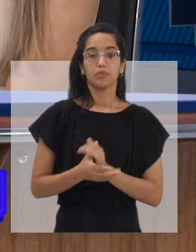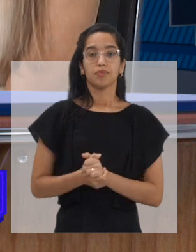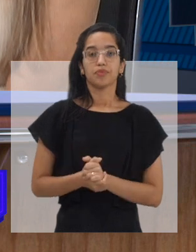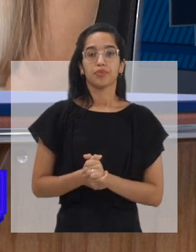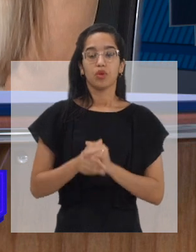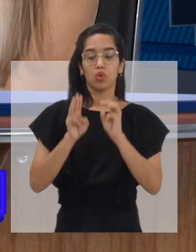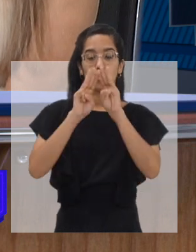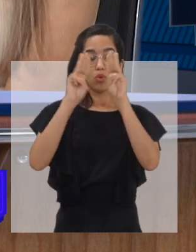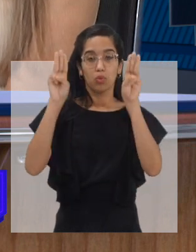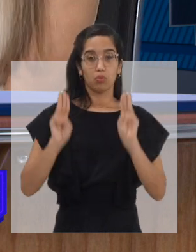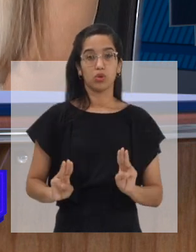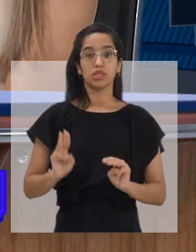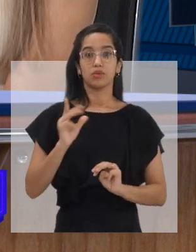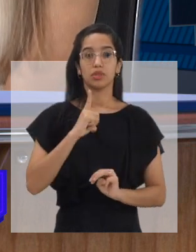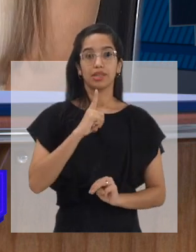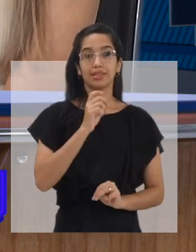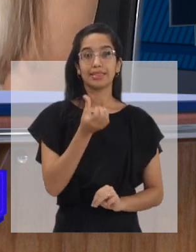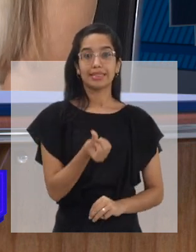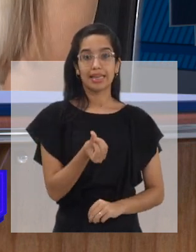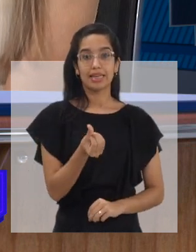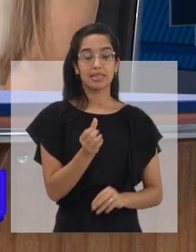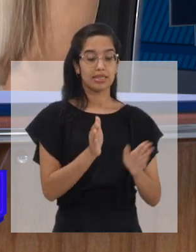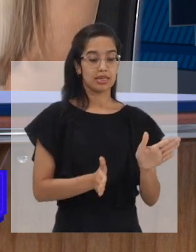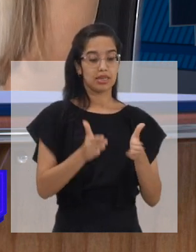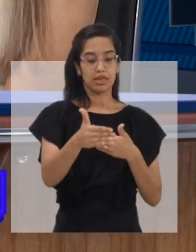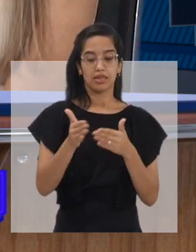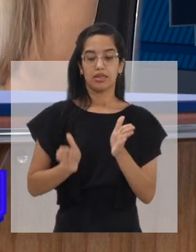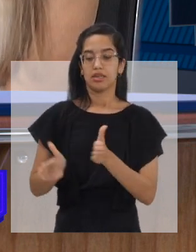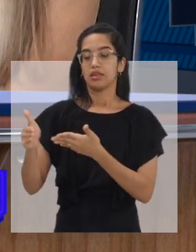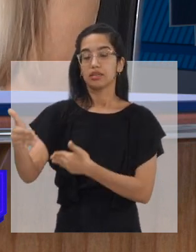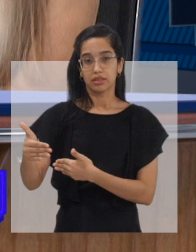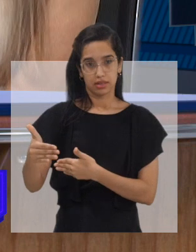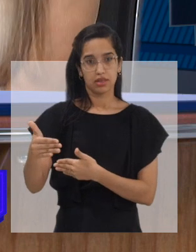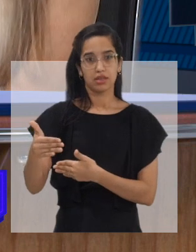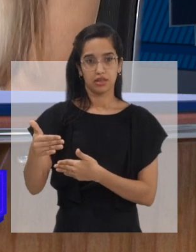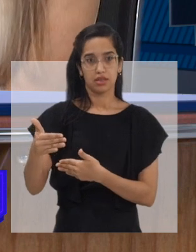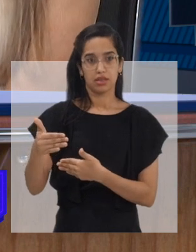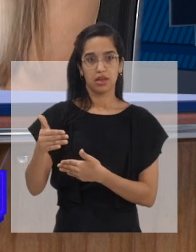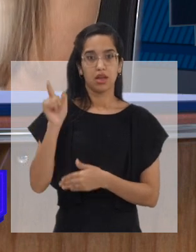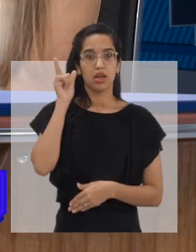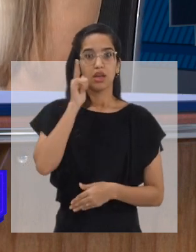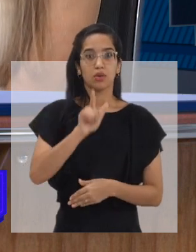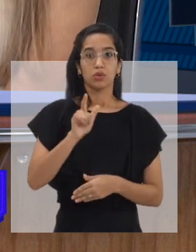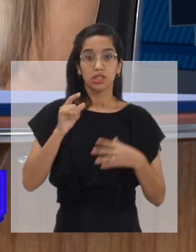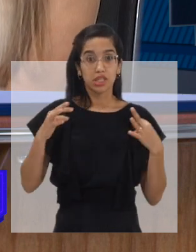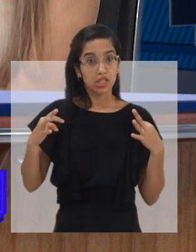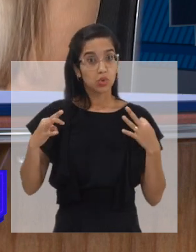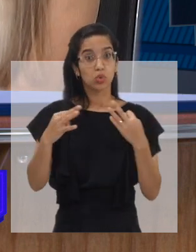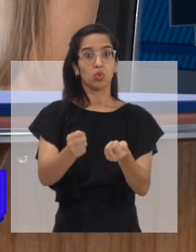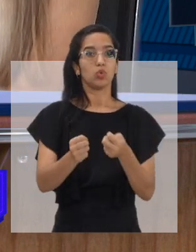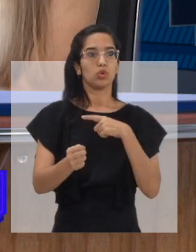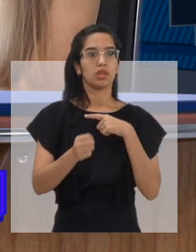tem 6 salas. Sim. Tem para dar conta de todo o seu acervo. São